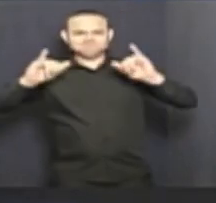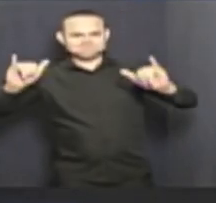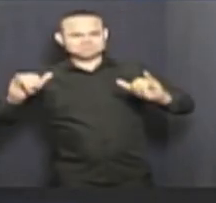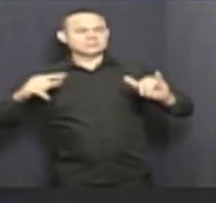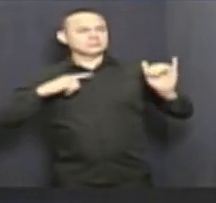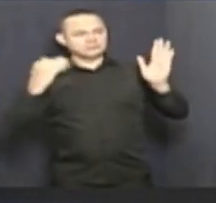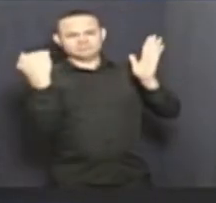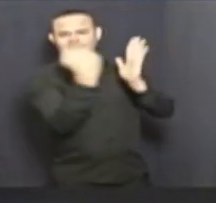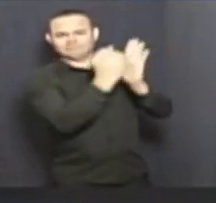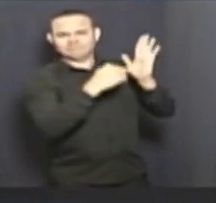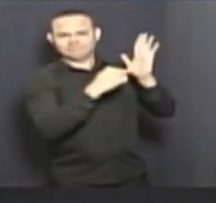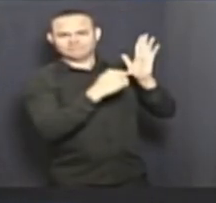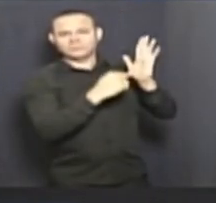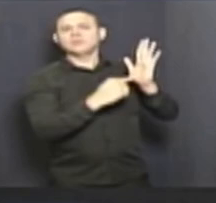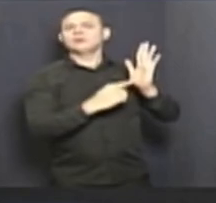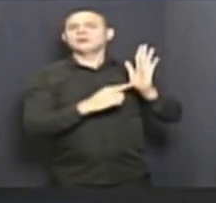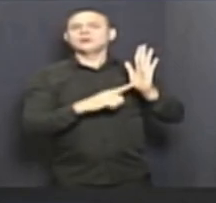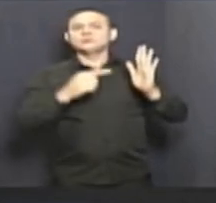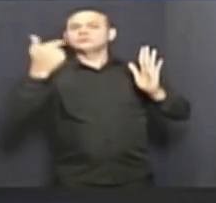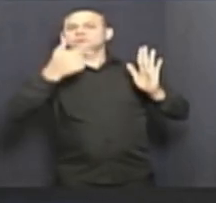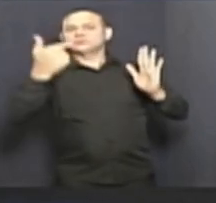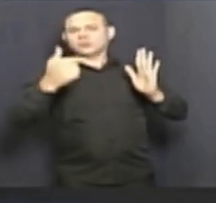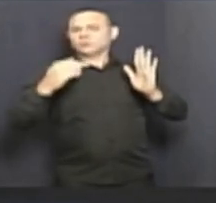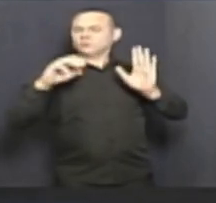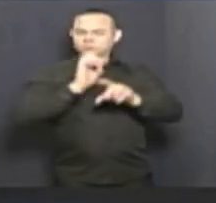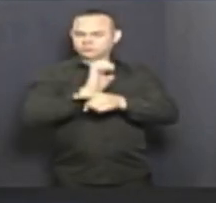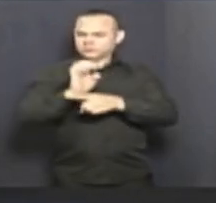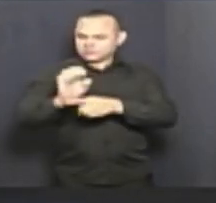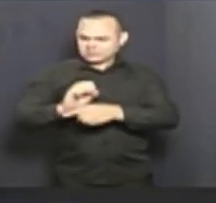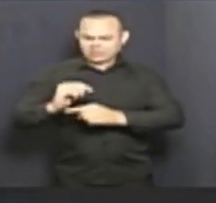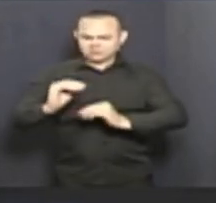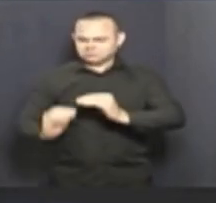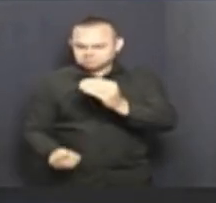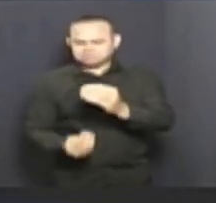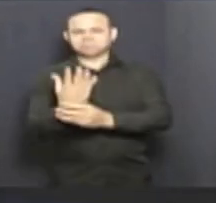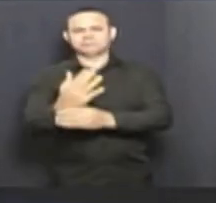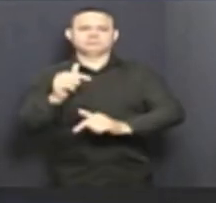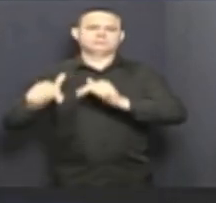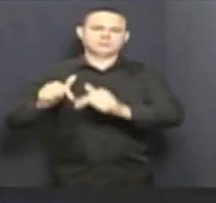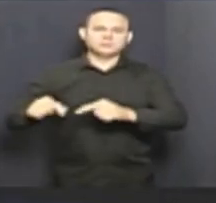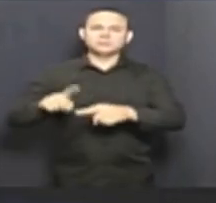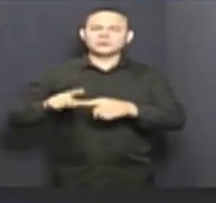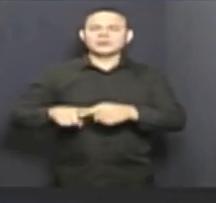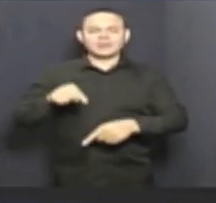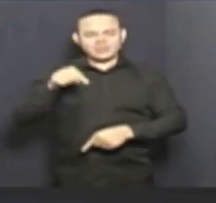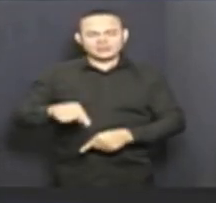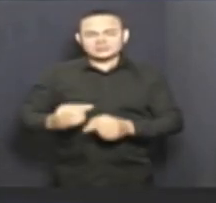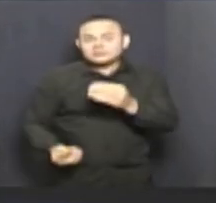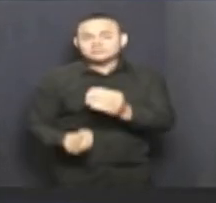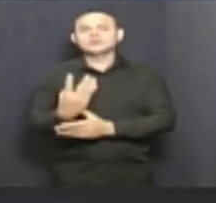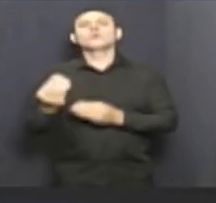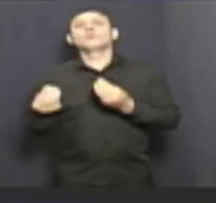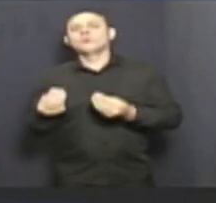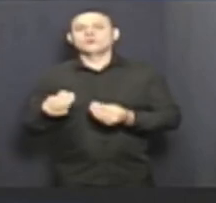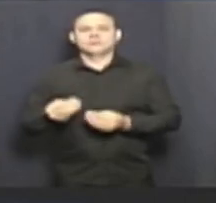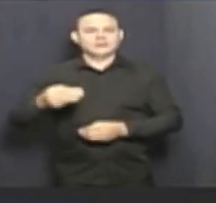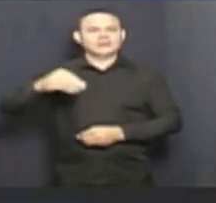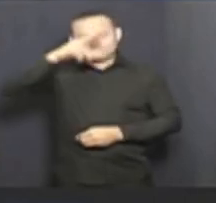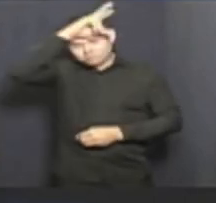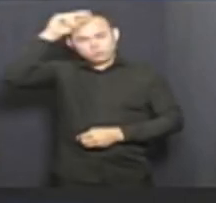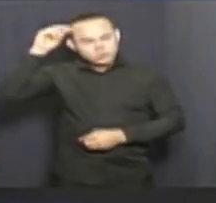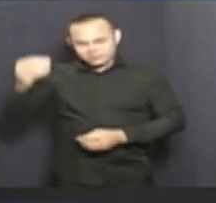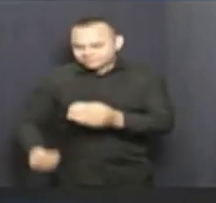geração positiva de emprego do brasil e isso é feito principalmente com as políticas que nós implementamos aqui de